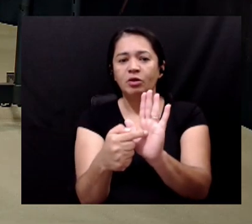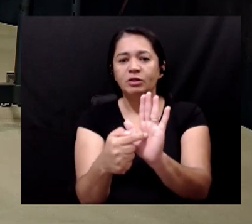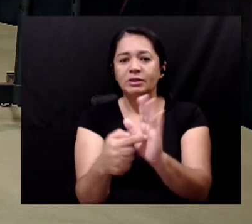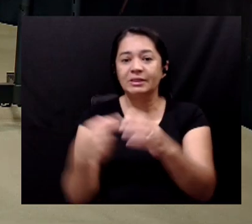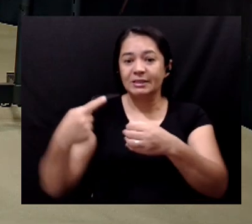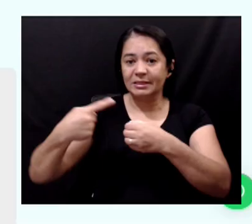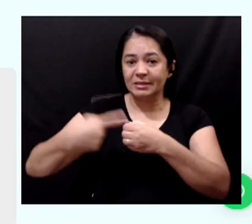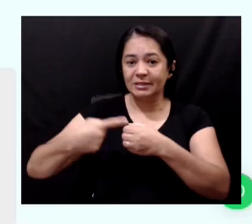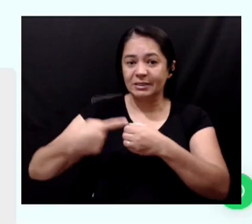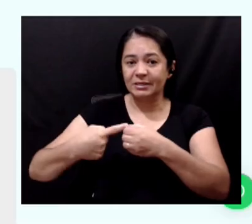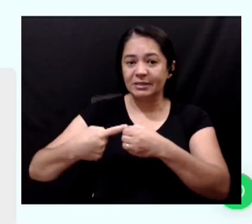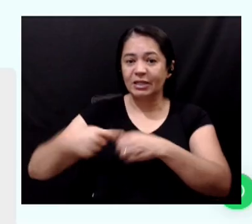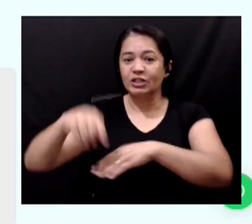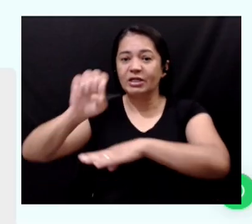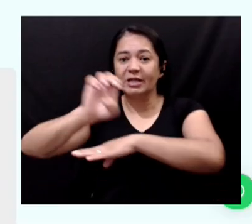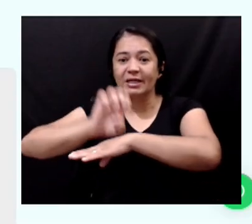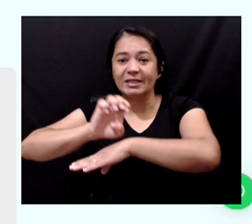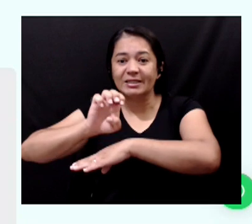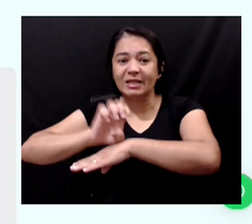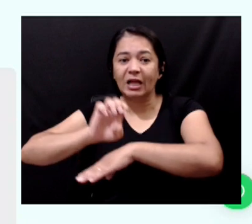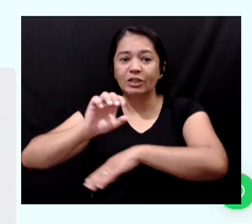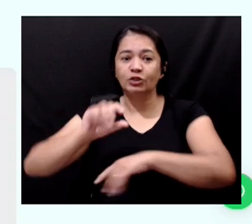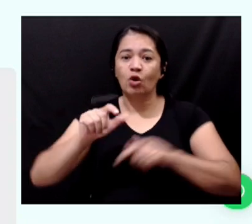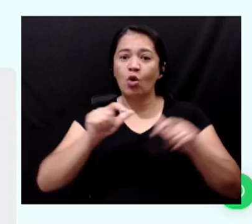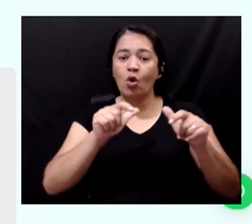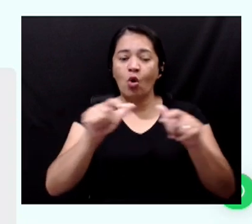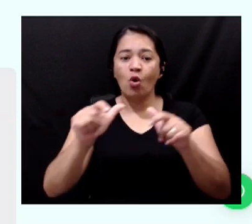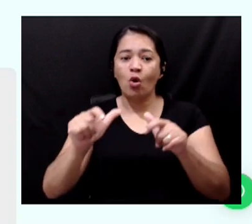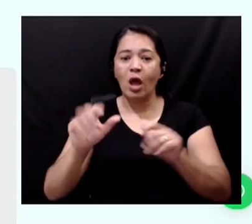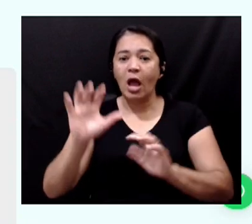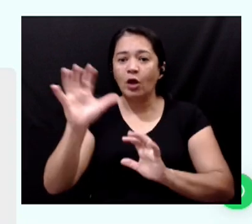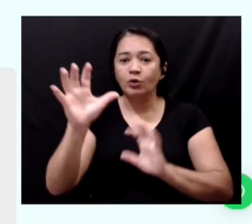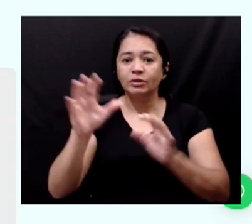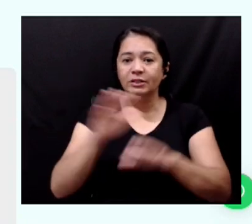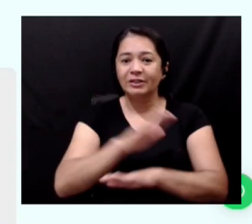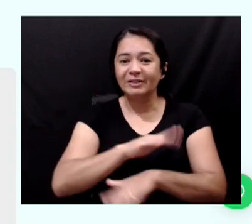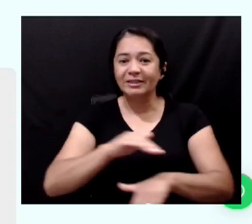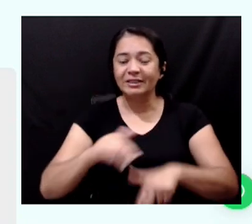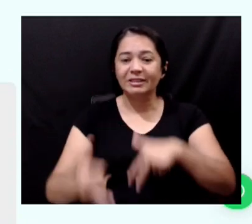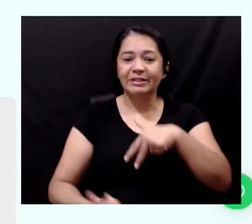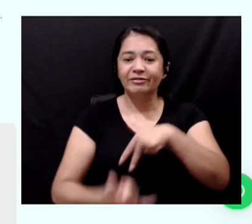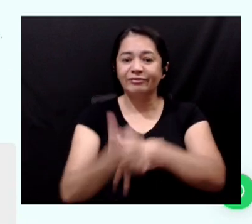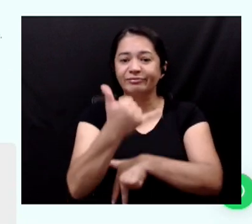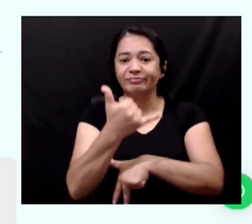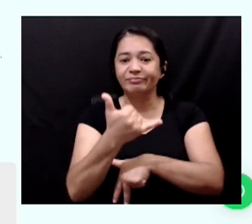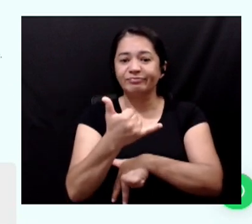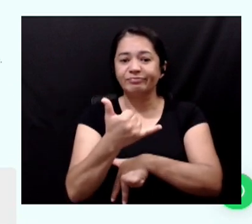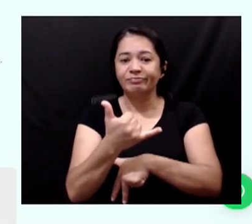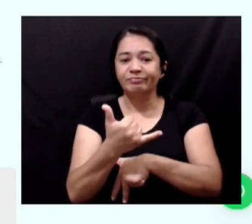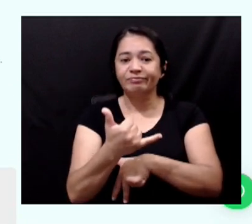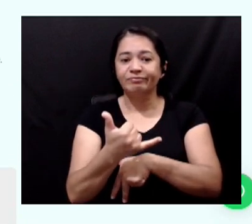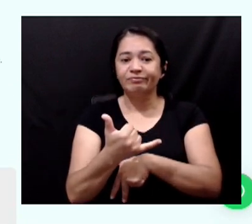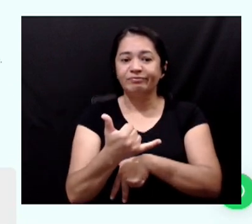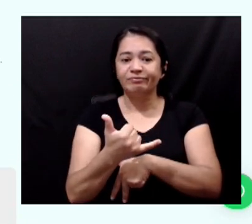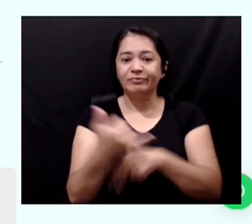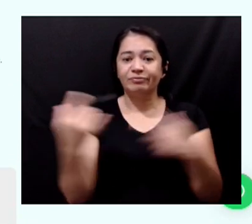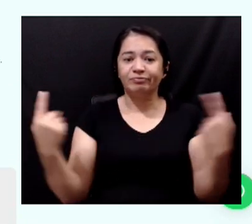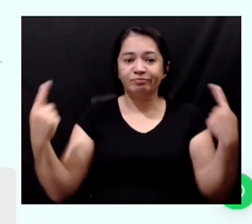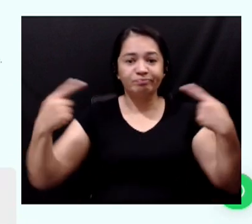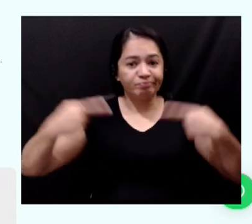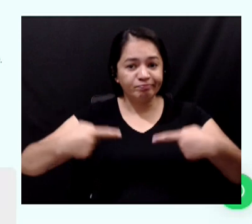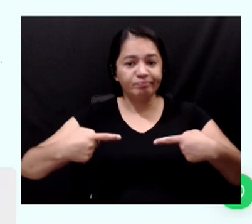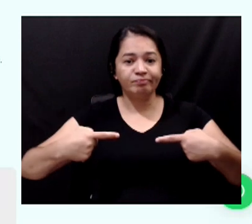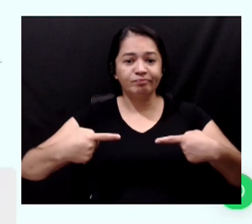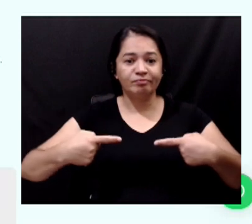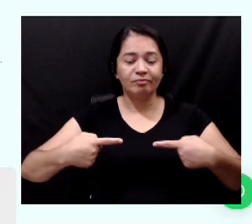estados onde tivemos crianças vítimas desses desafios, né? São práticas